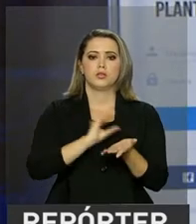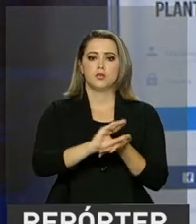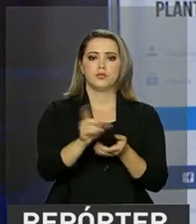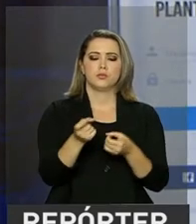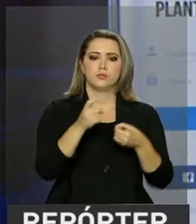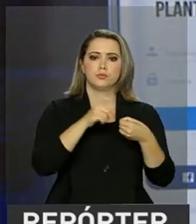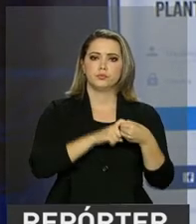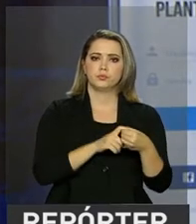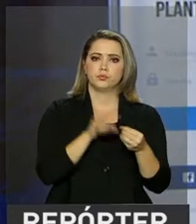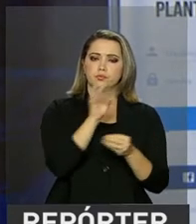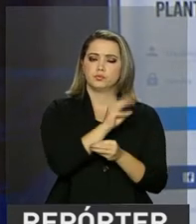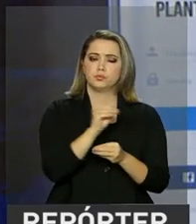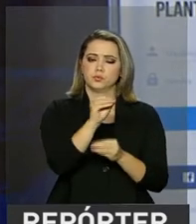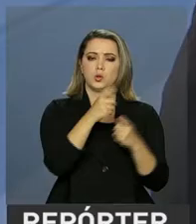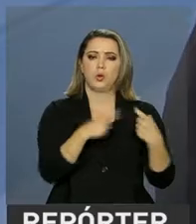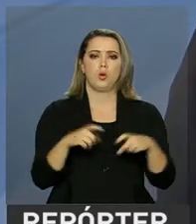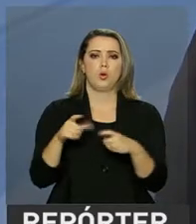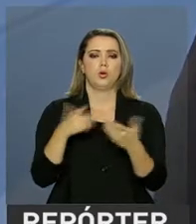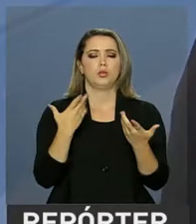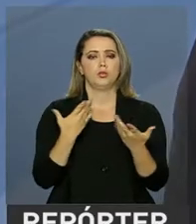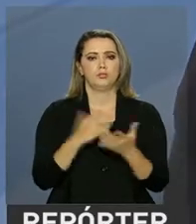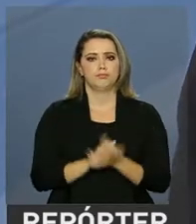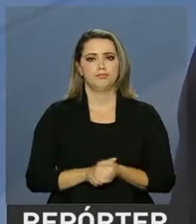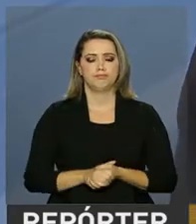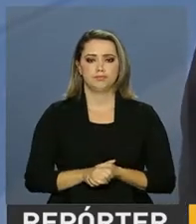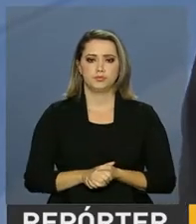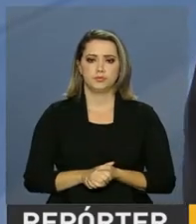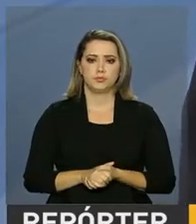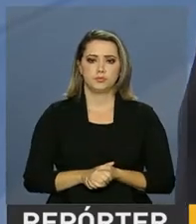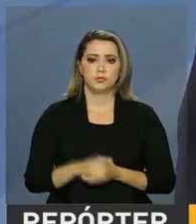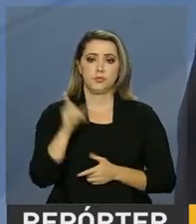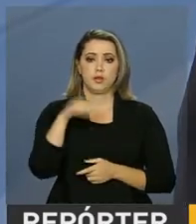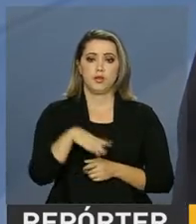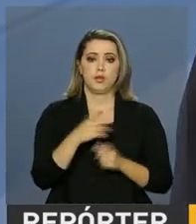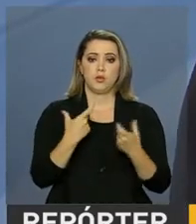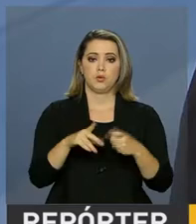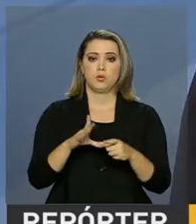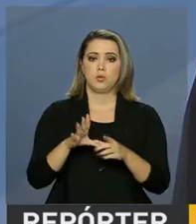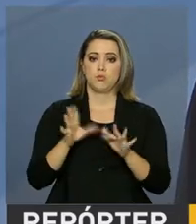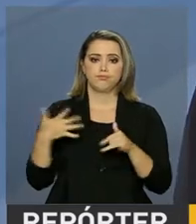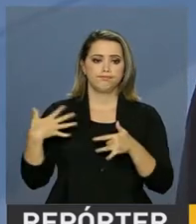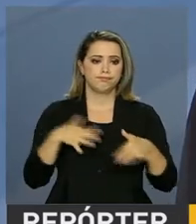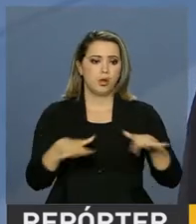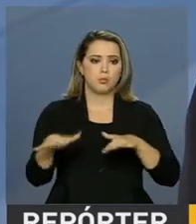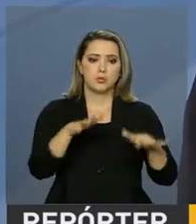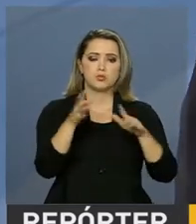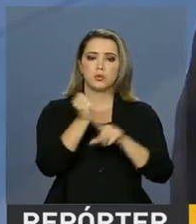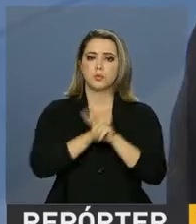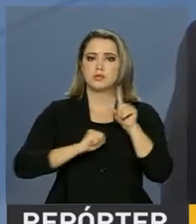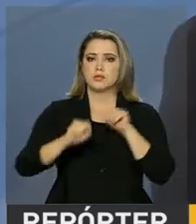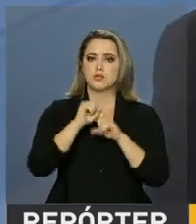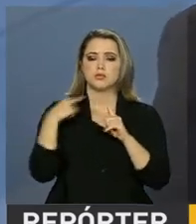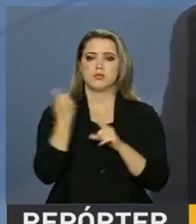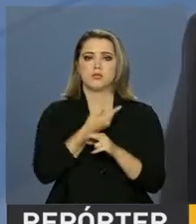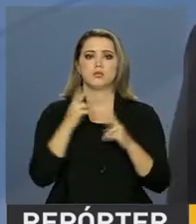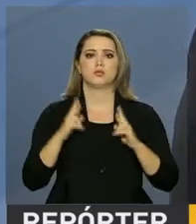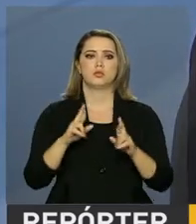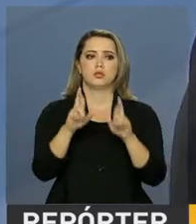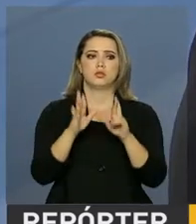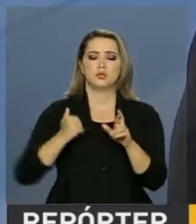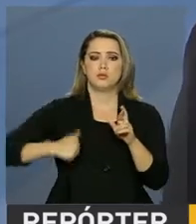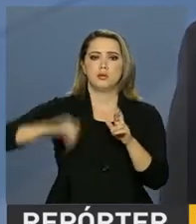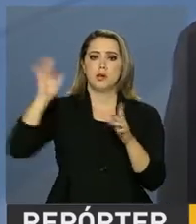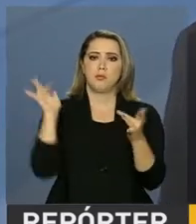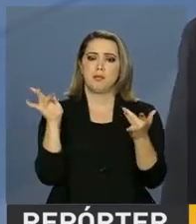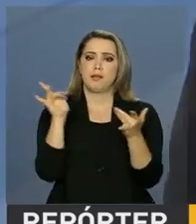de áreas degradadas é um site de mobilização social que a gente espera que vai ter mais a